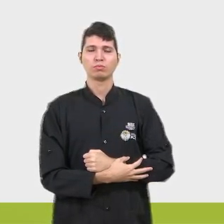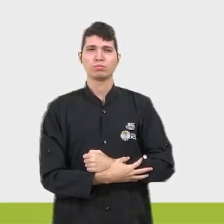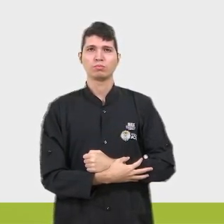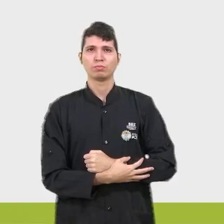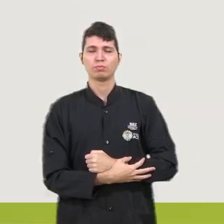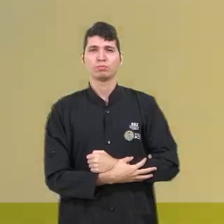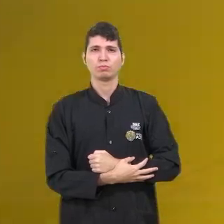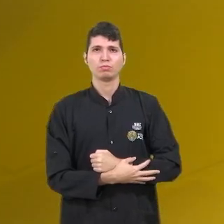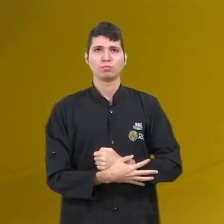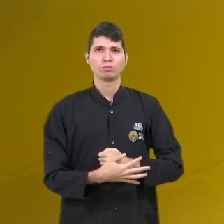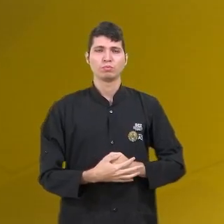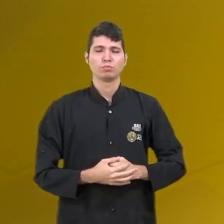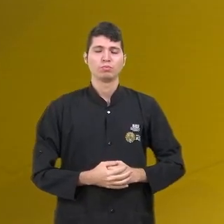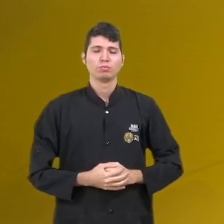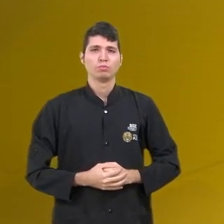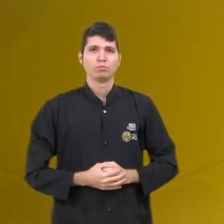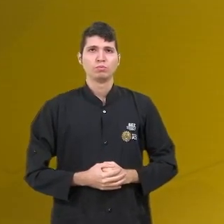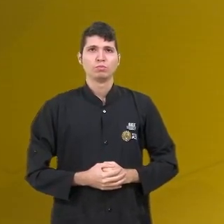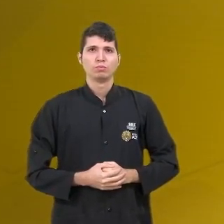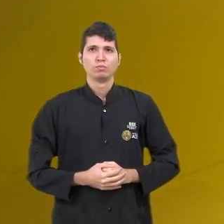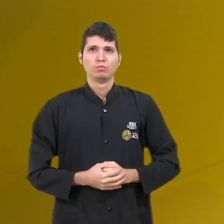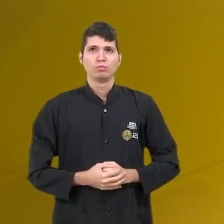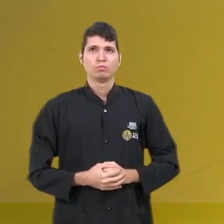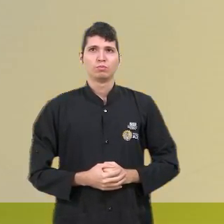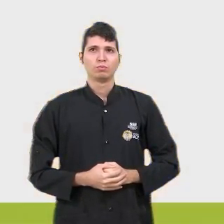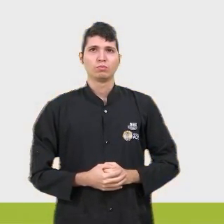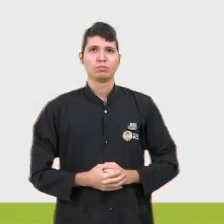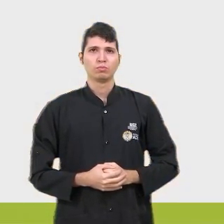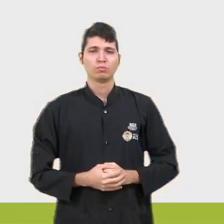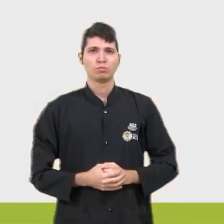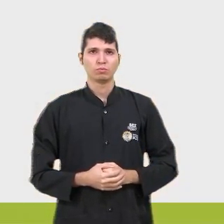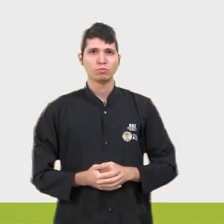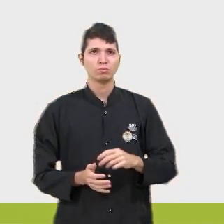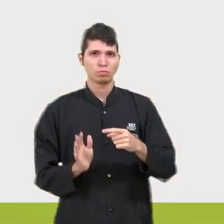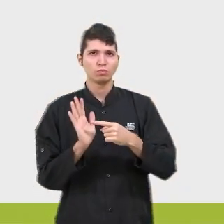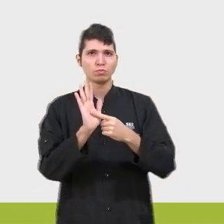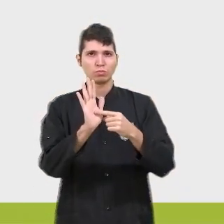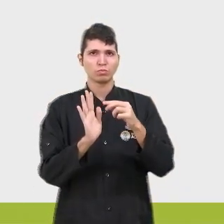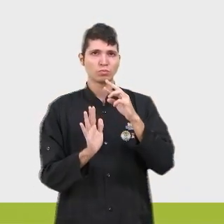vocês lembrarem, eu já chamo a resposta correta, tá?